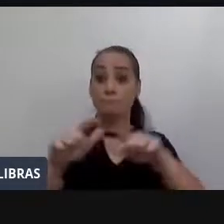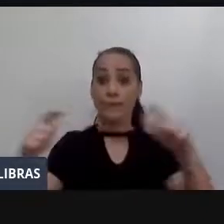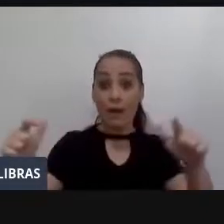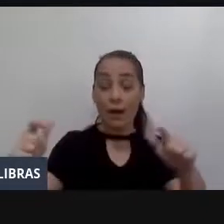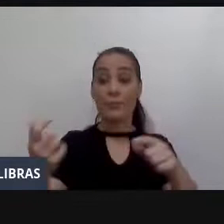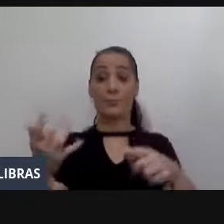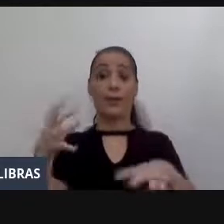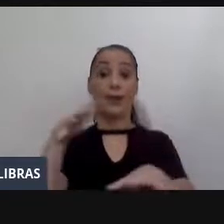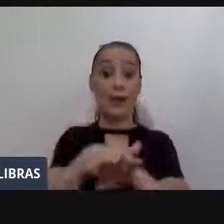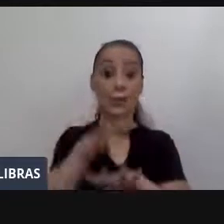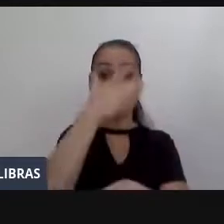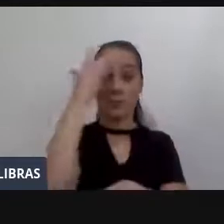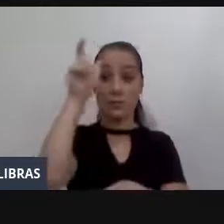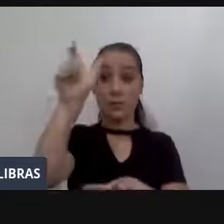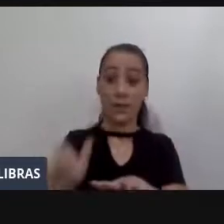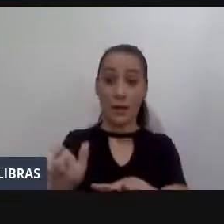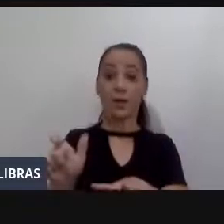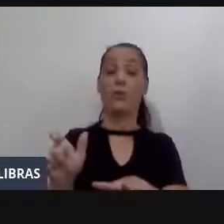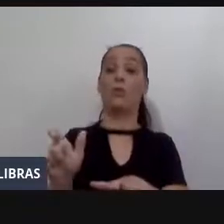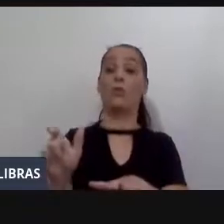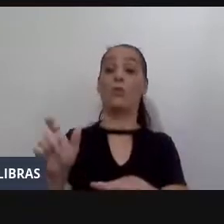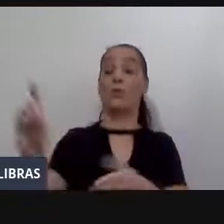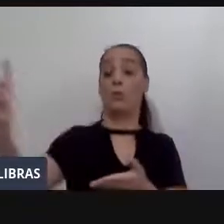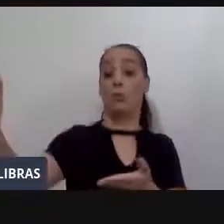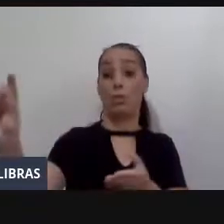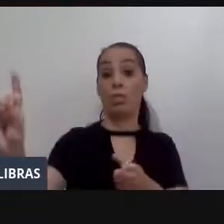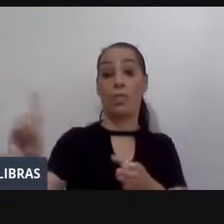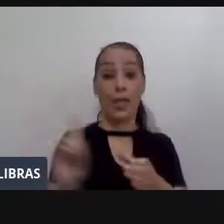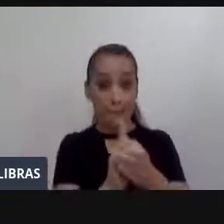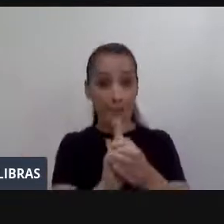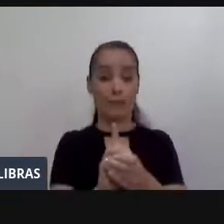Então, contemplando tanto histórias de sucesso,